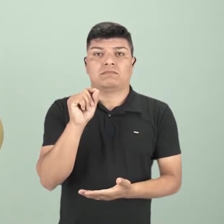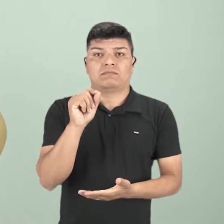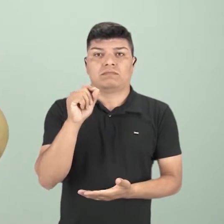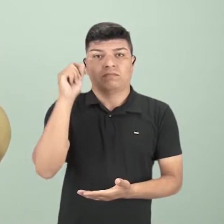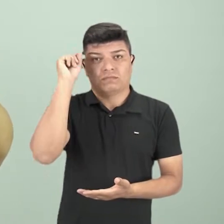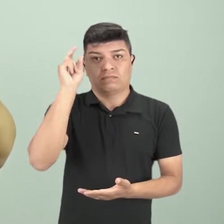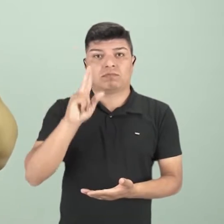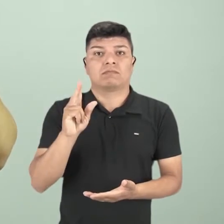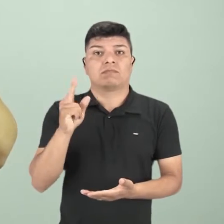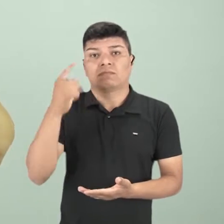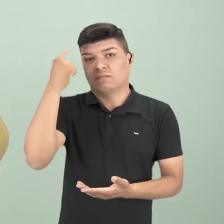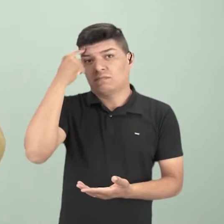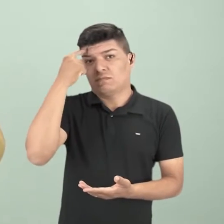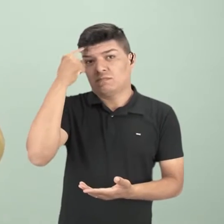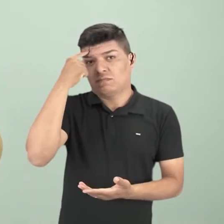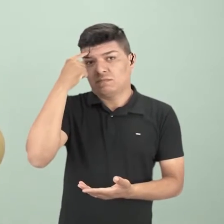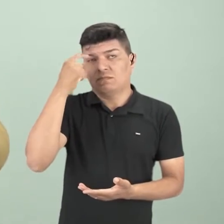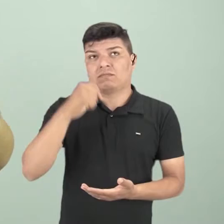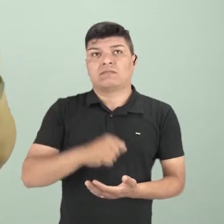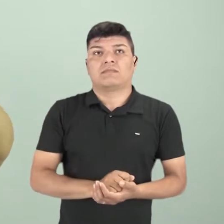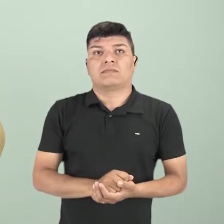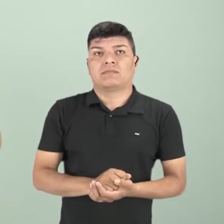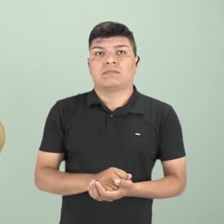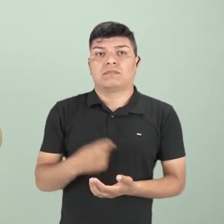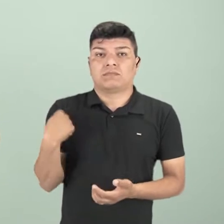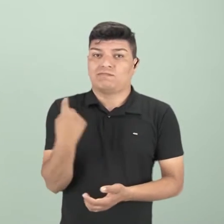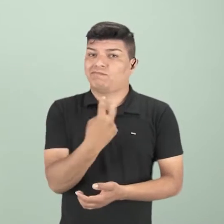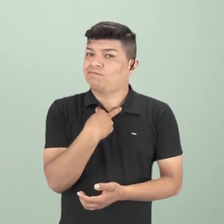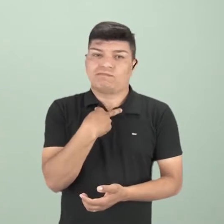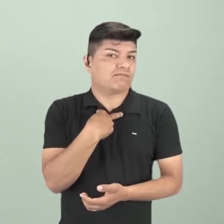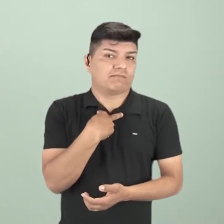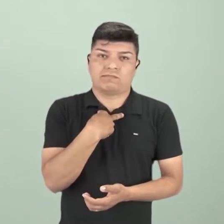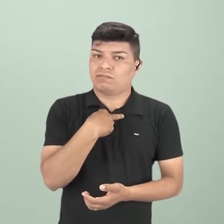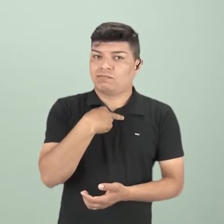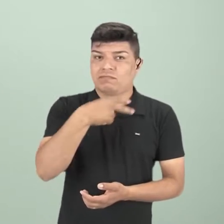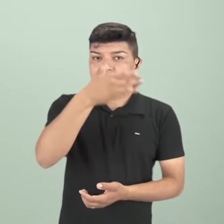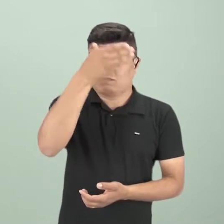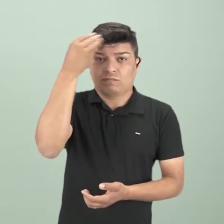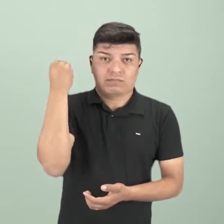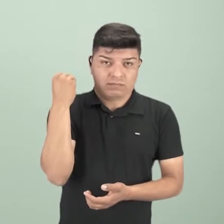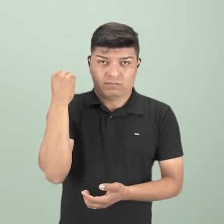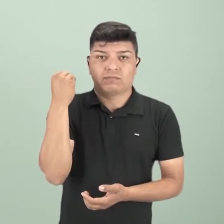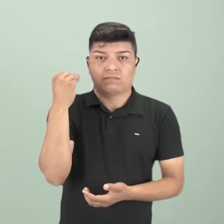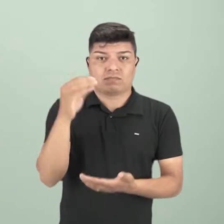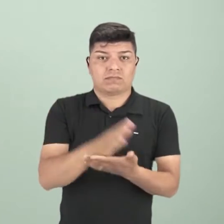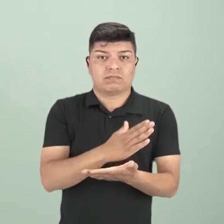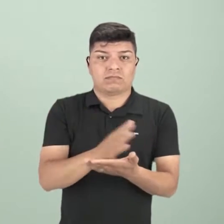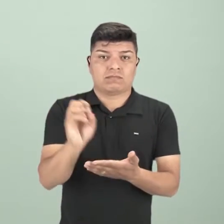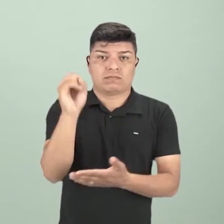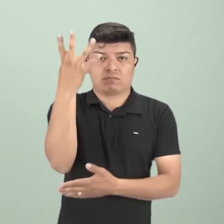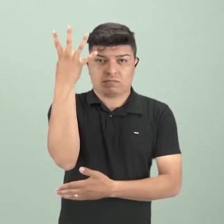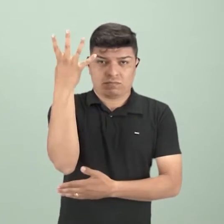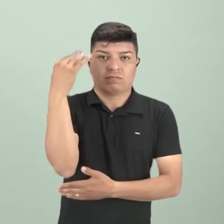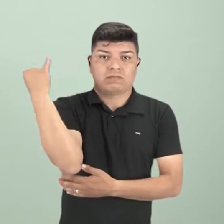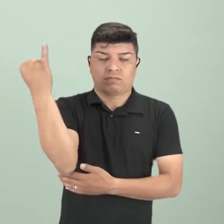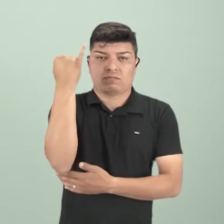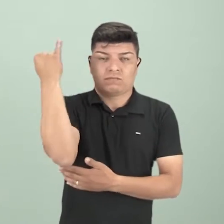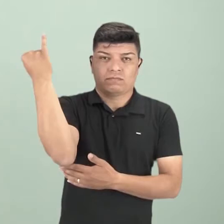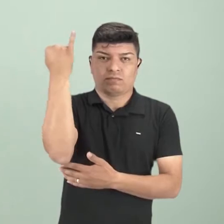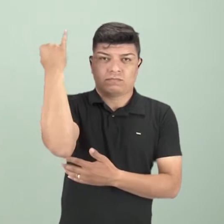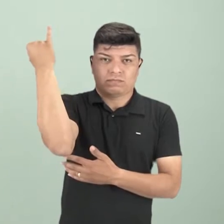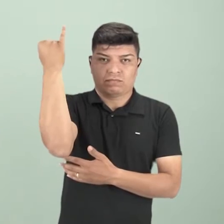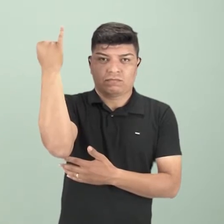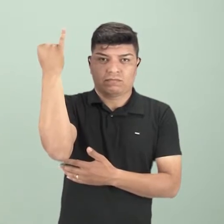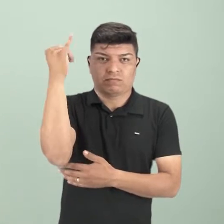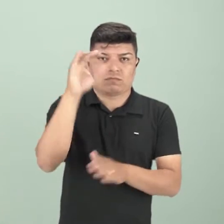mente, assim como se diz o pulo do gato, para que a gente não possa esquecer alguns fatos importantíssimos